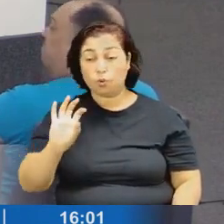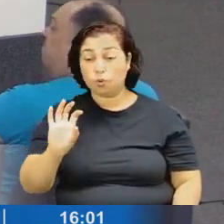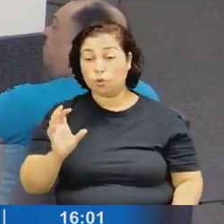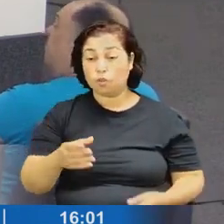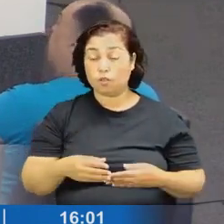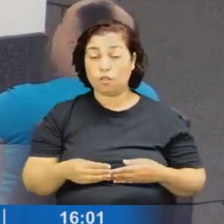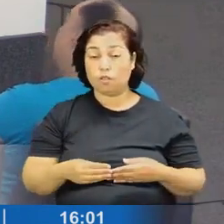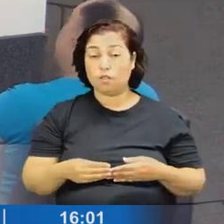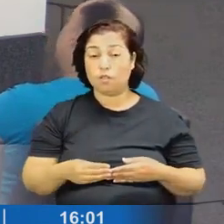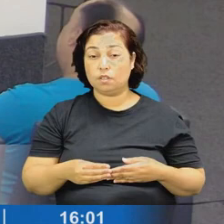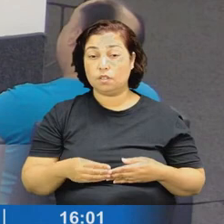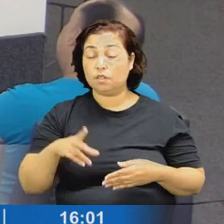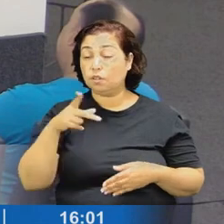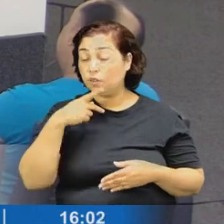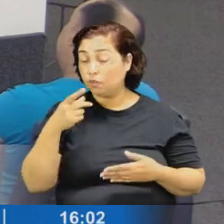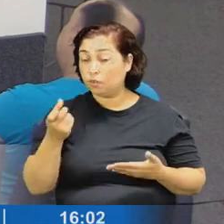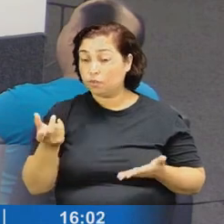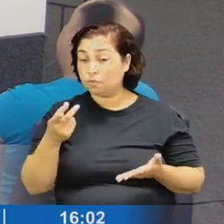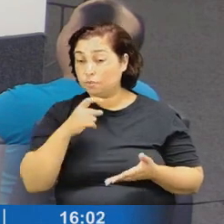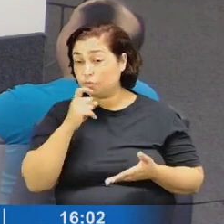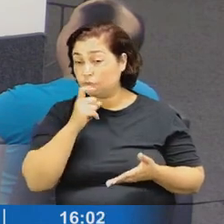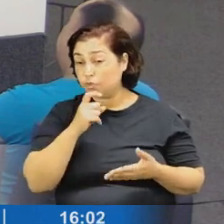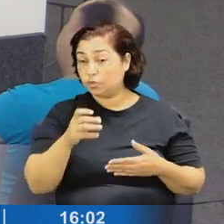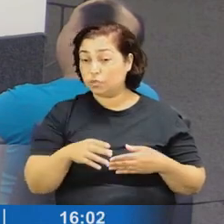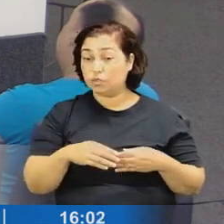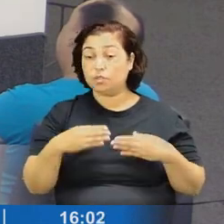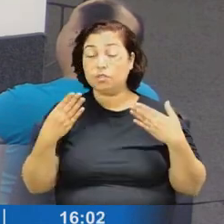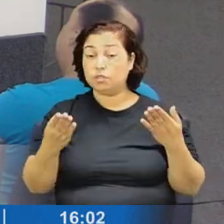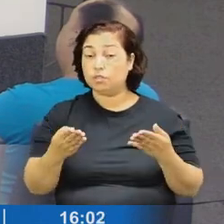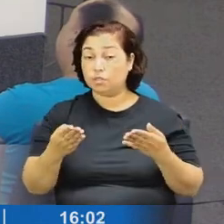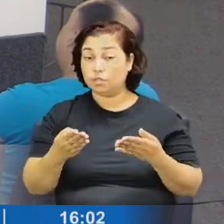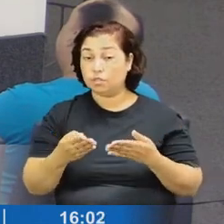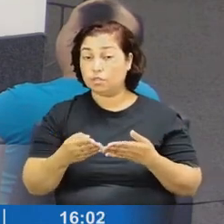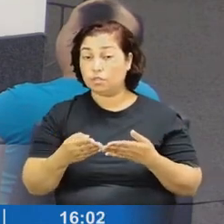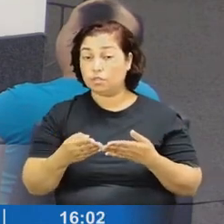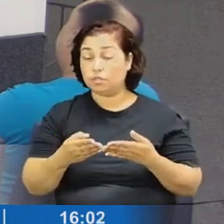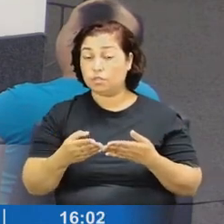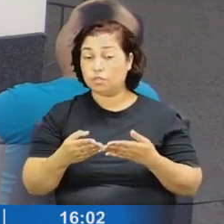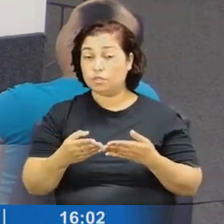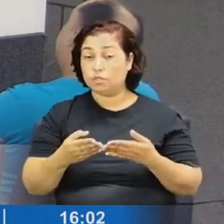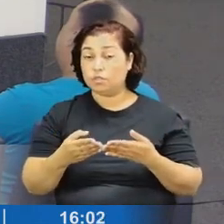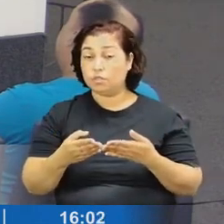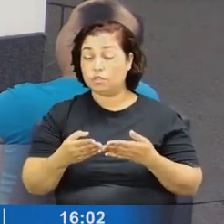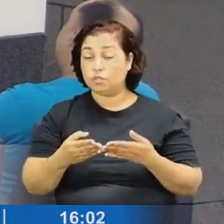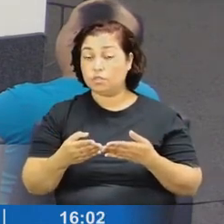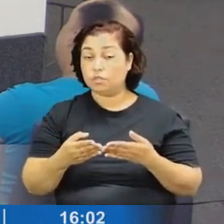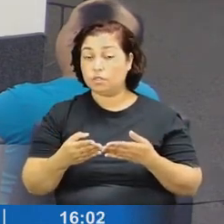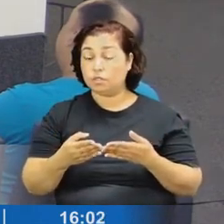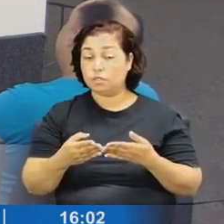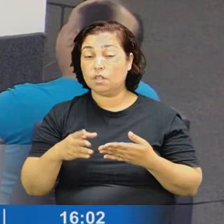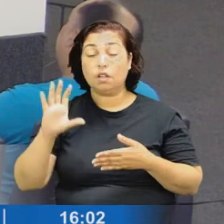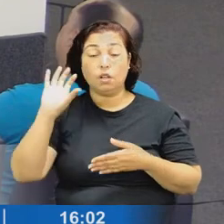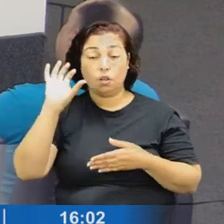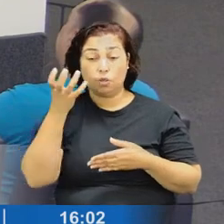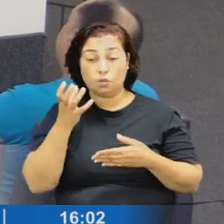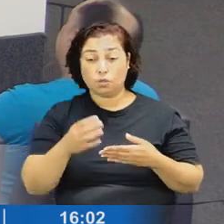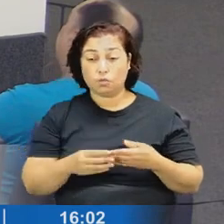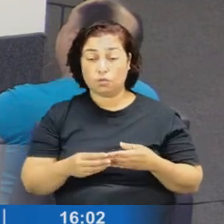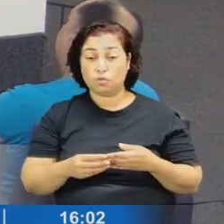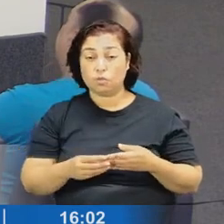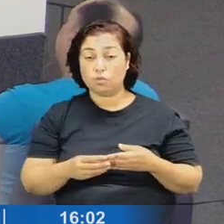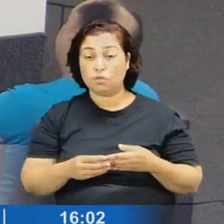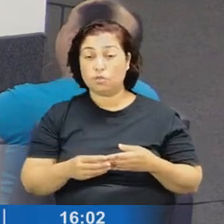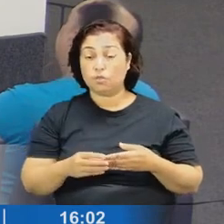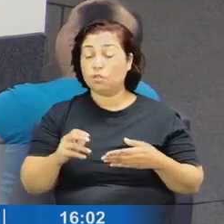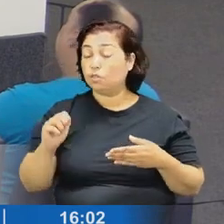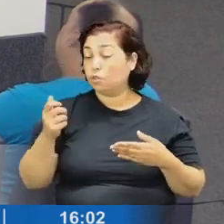a lava jato era mentira entendeu então você lavar reputações acontece se o